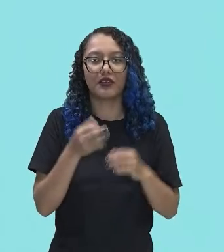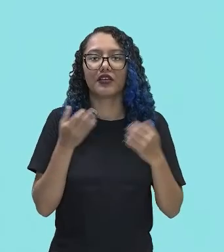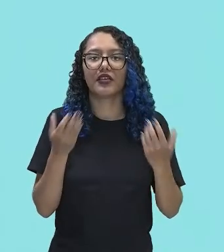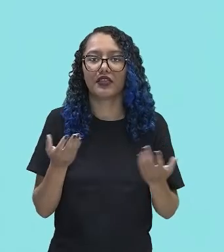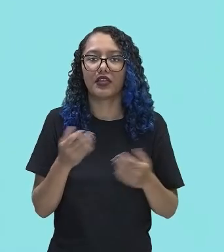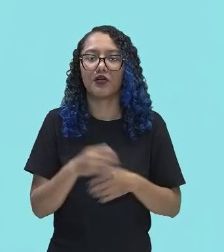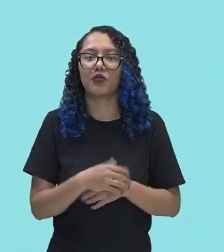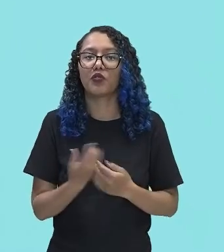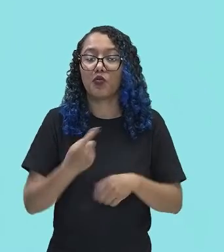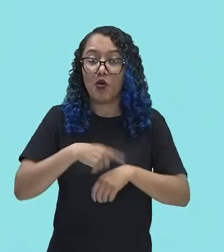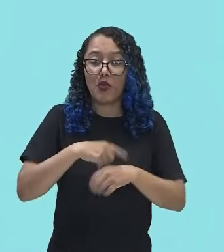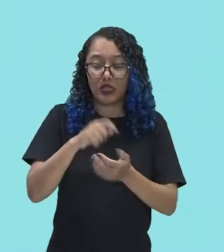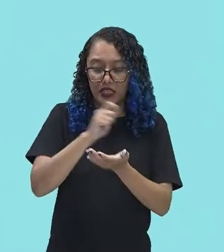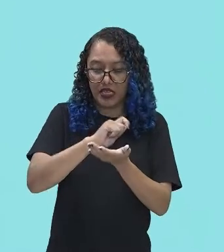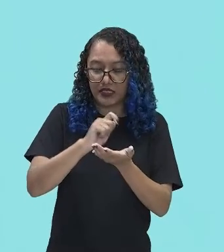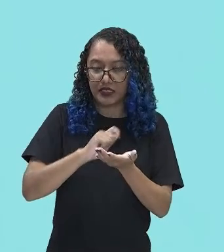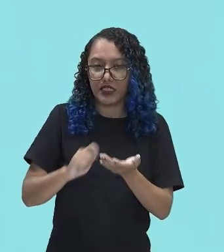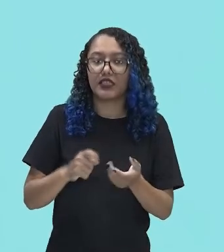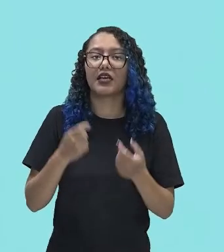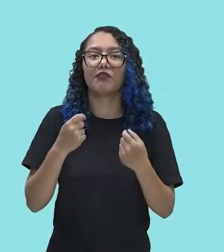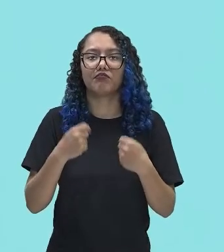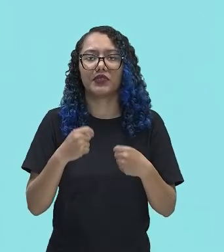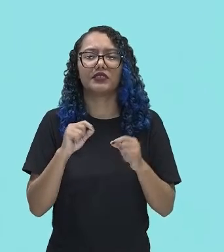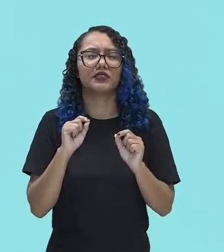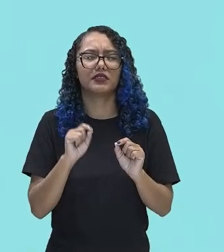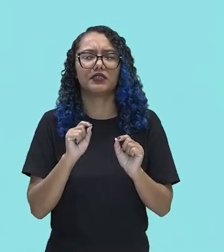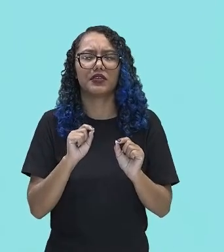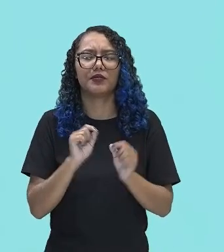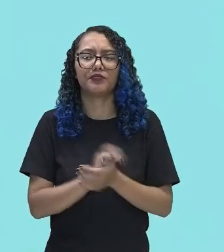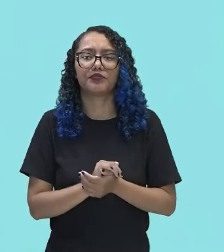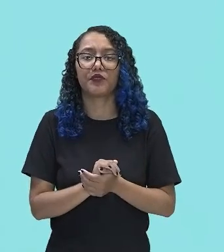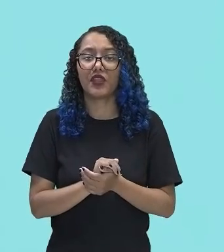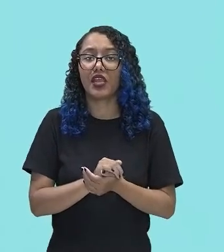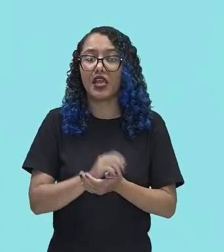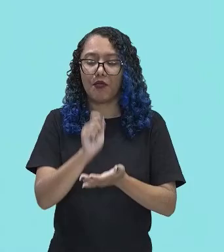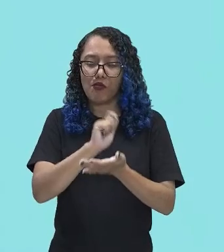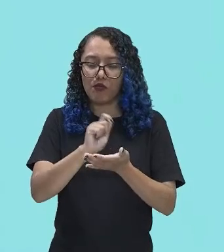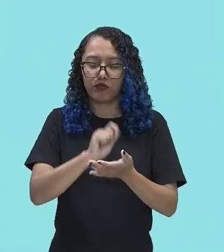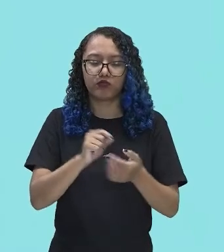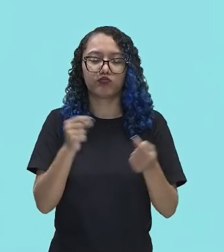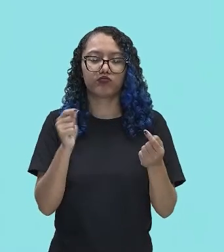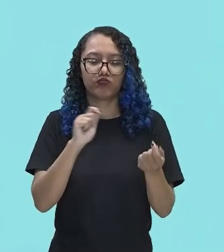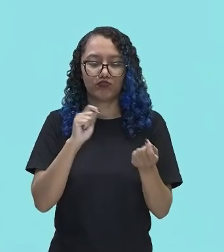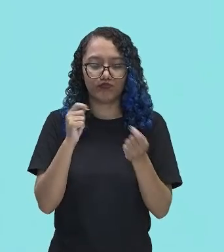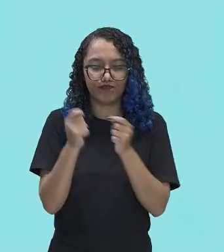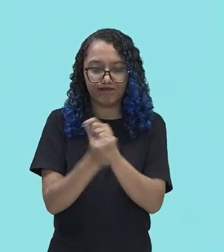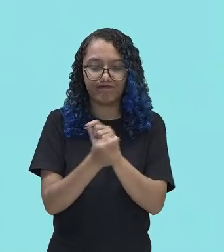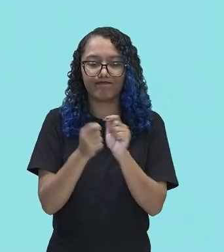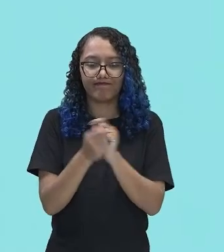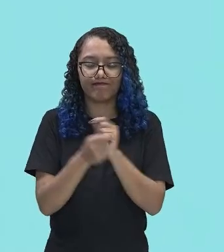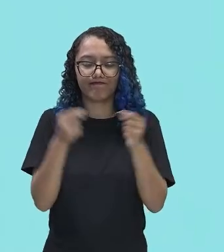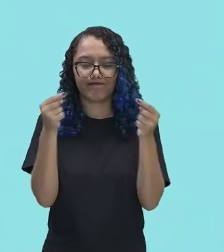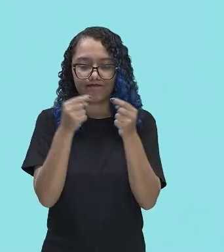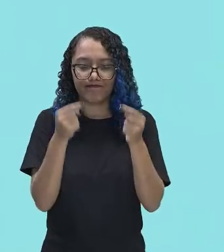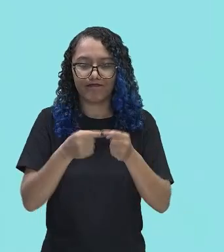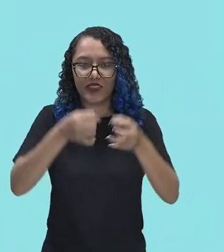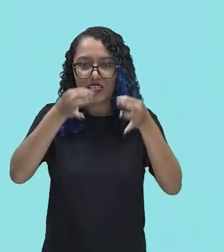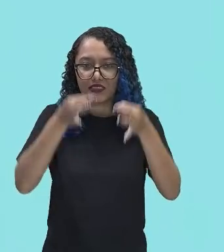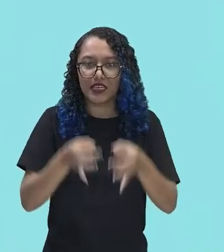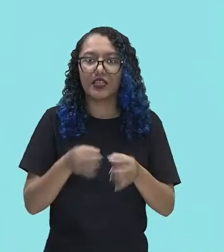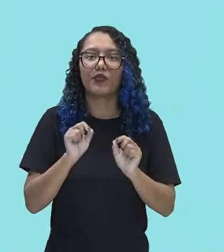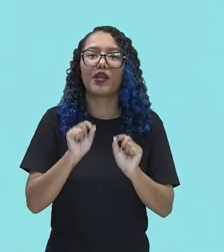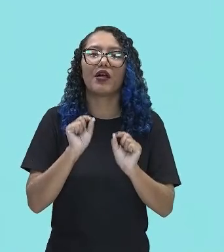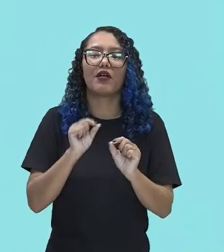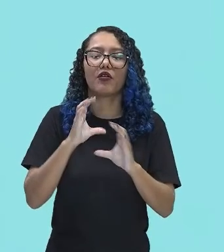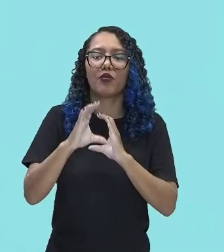situação que foi escrita, é importante escrever da forma mais adequada para que não tenha erro de comunicação, uma falha,